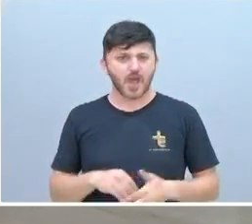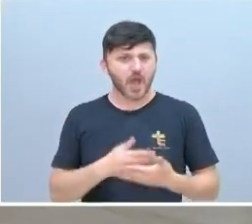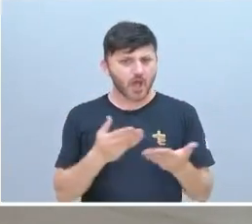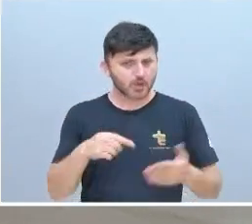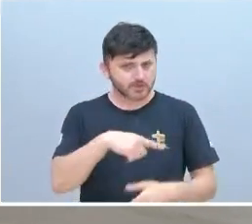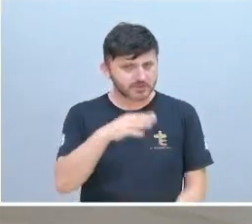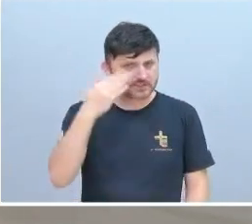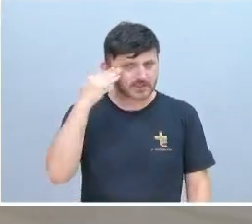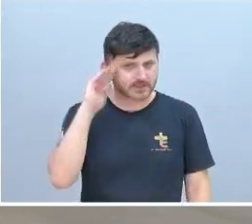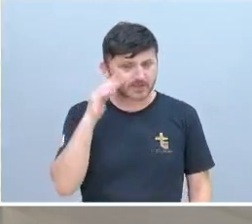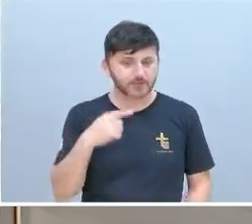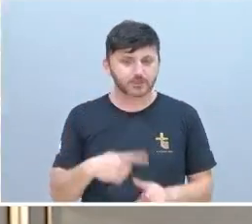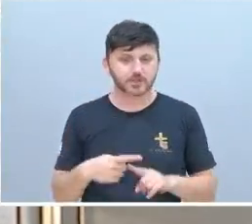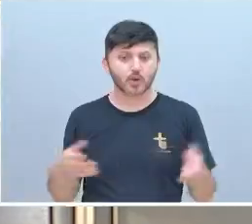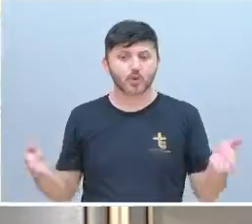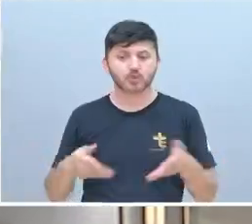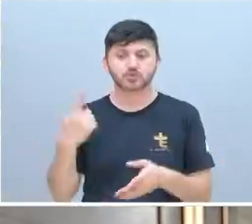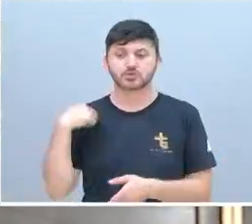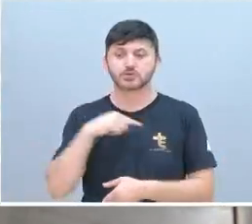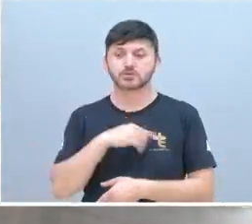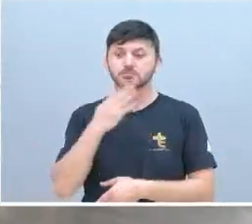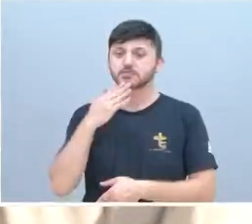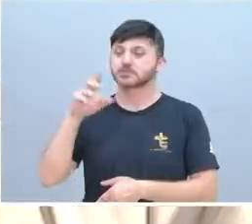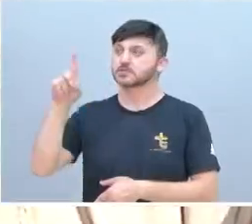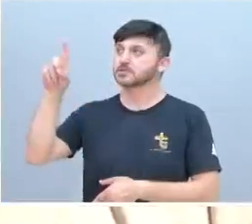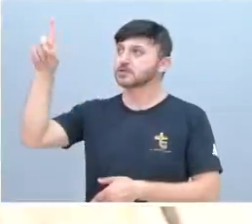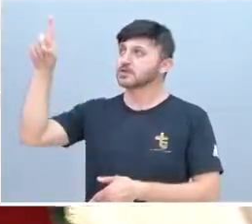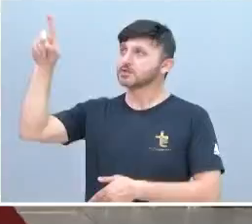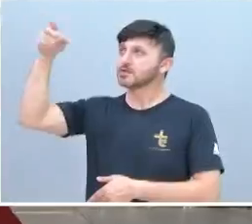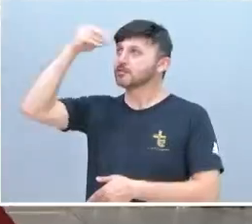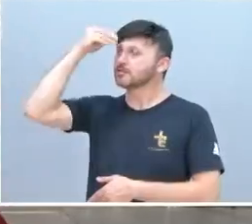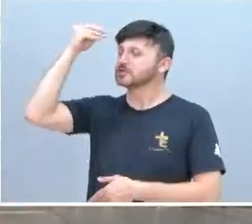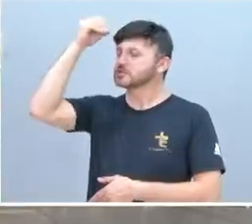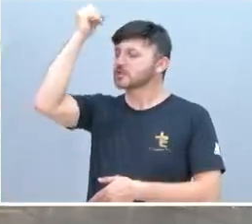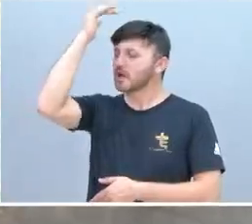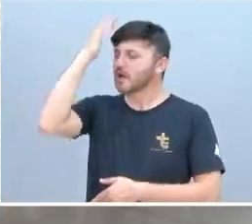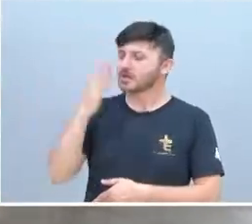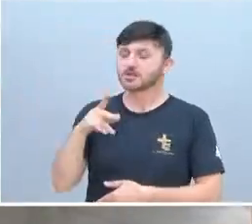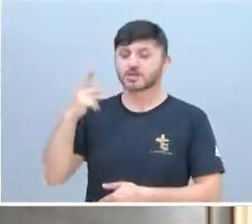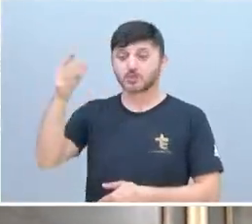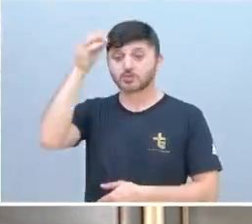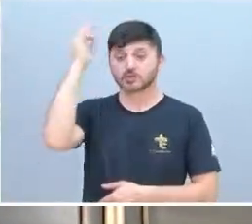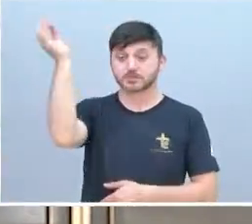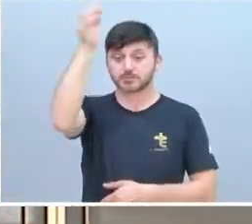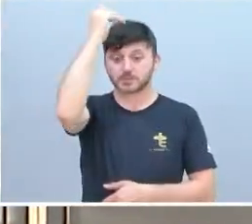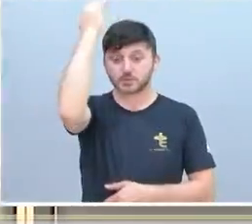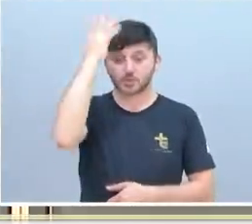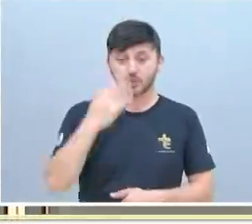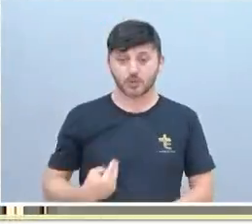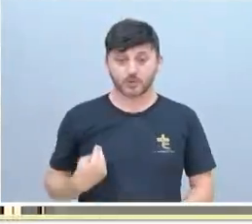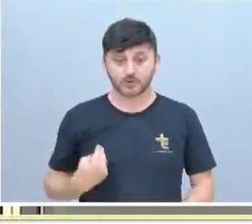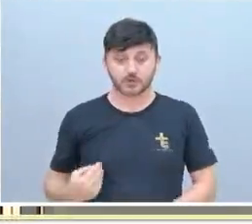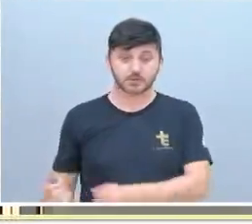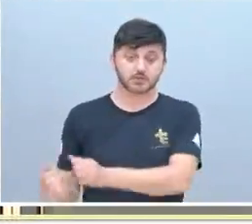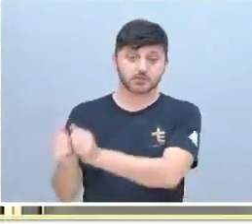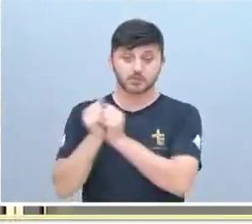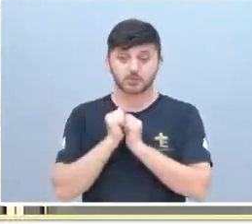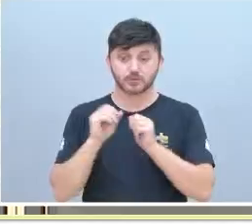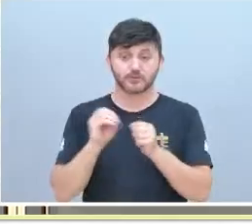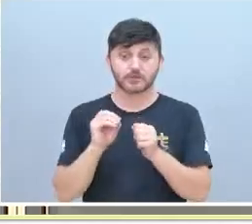porque hoje nós temos que pedir, Senhor, eu fui batizado, então que o teu Espírito venha em mim e